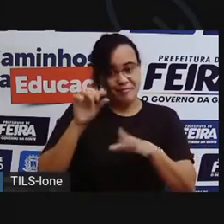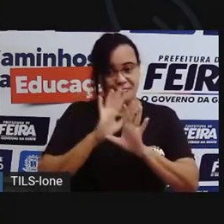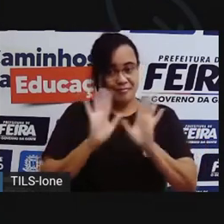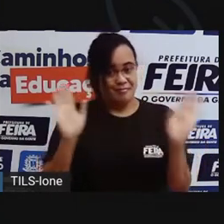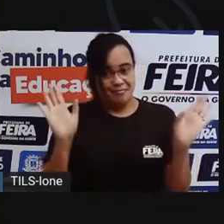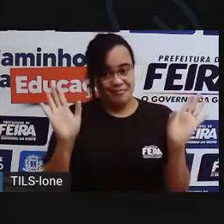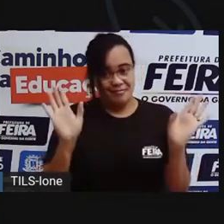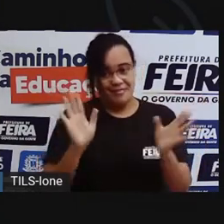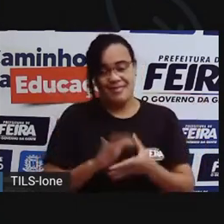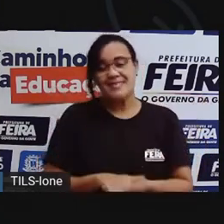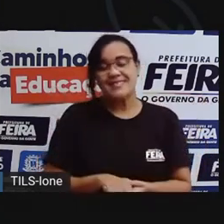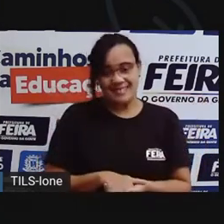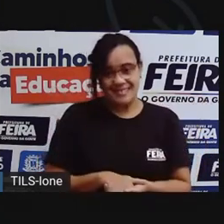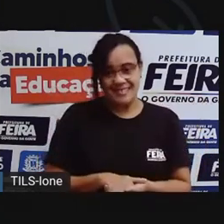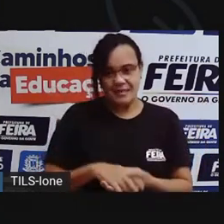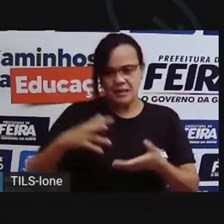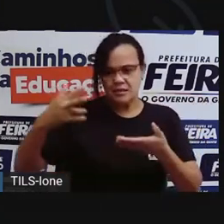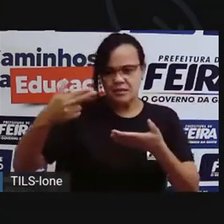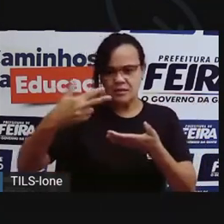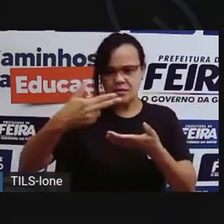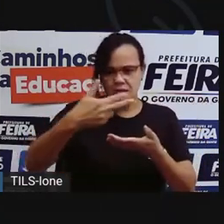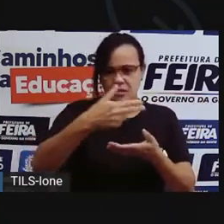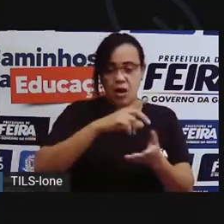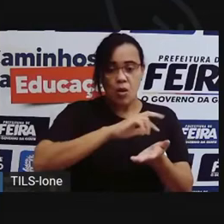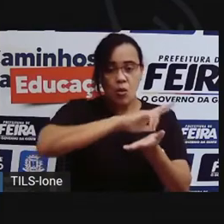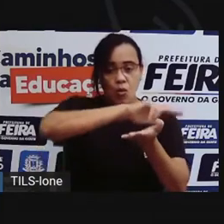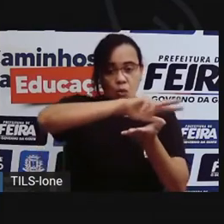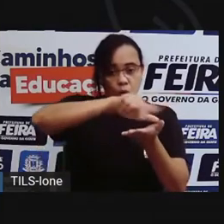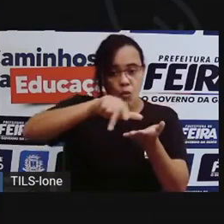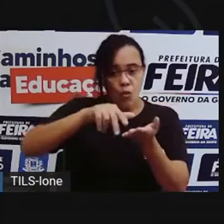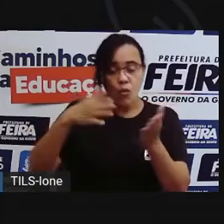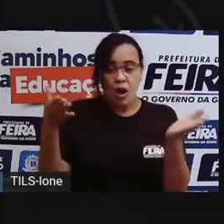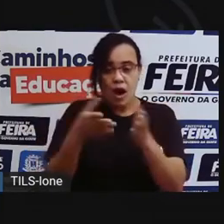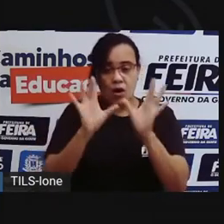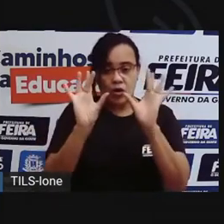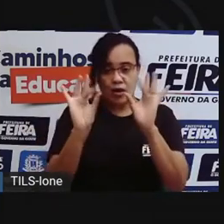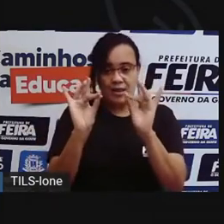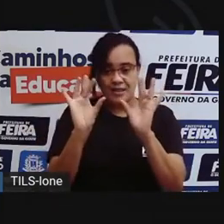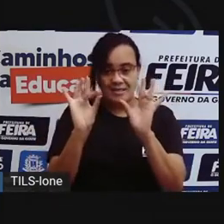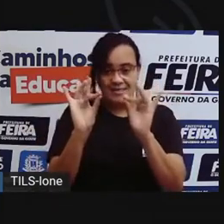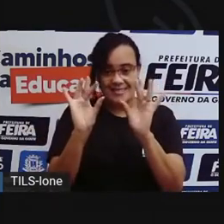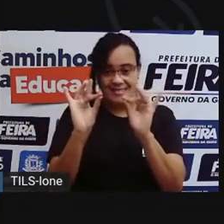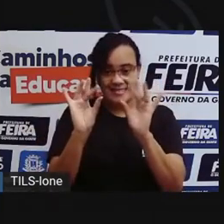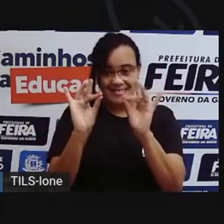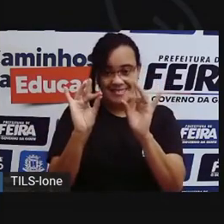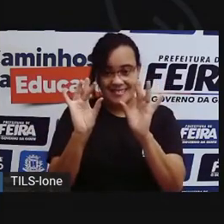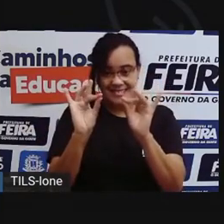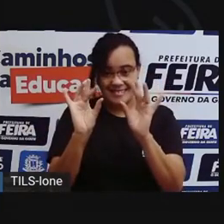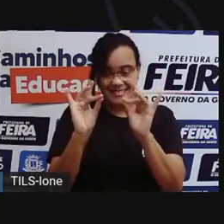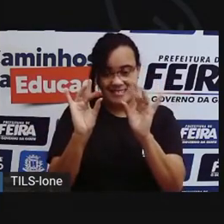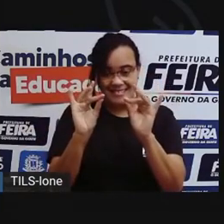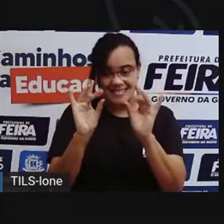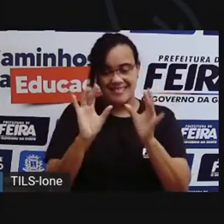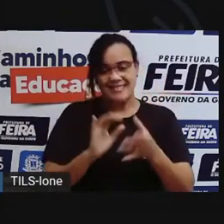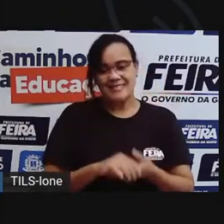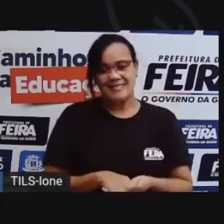que eu já recortei várias tirinhas aqui, agora é hora de colar, tá, menina? Eu vou pegar aqui a cola,